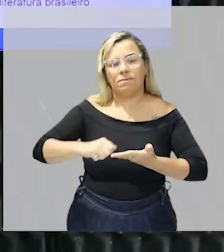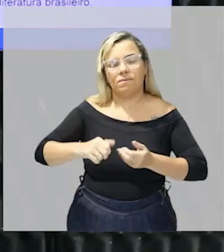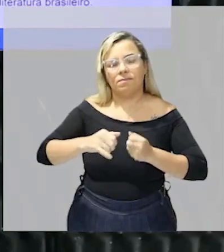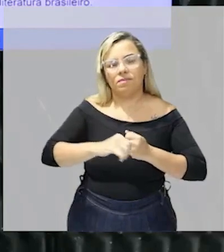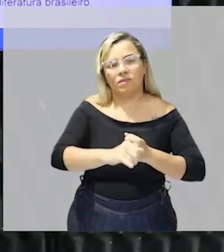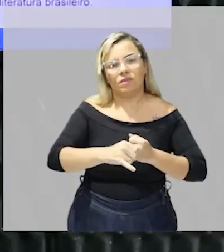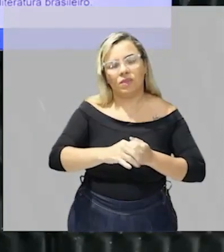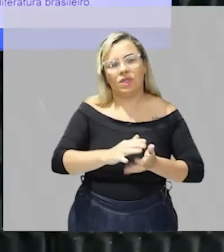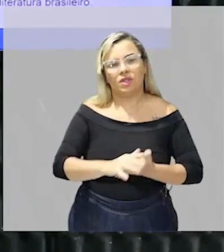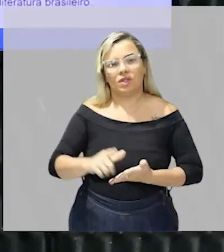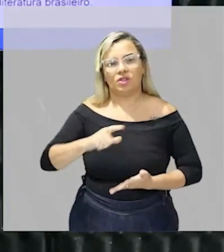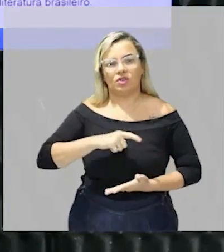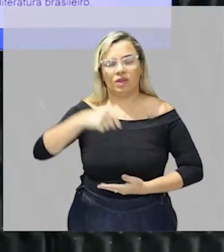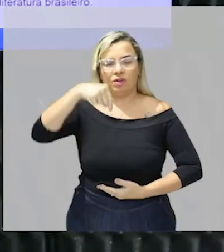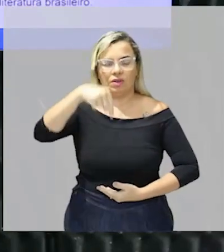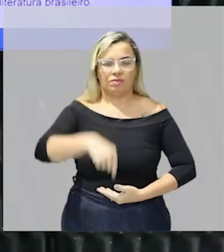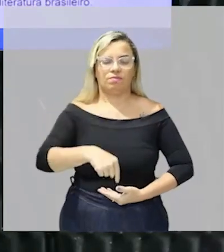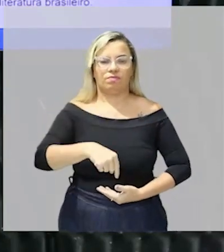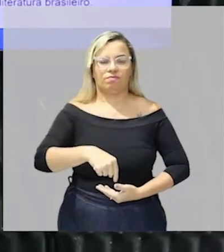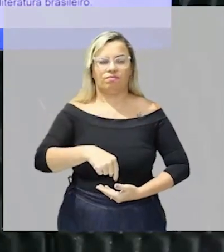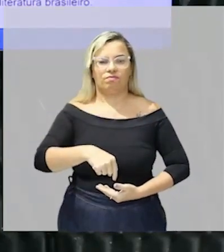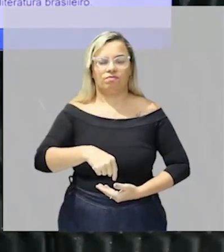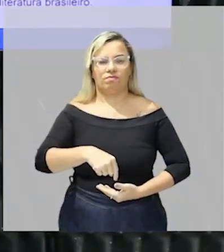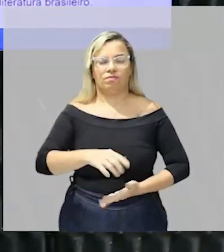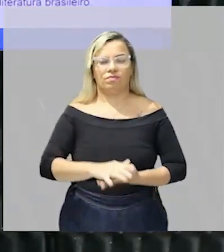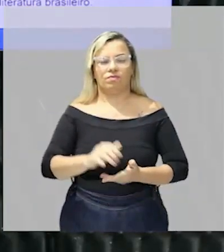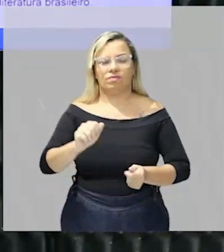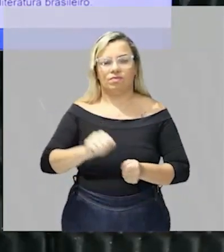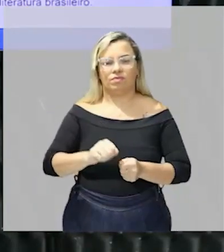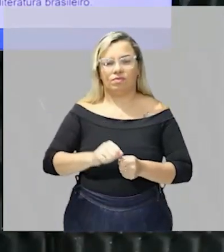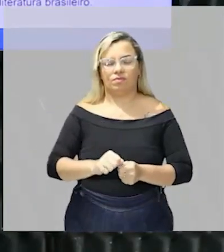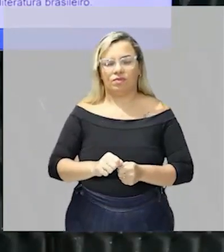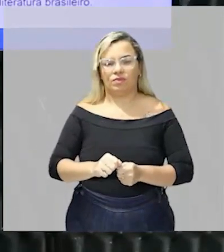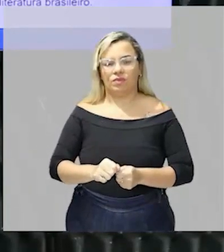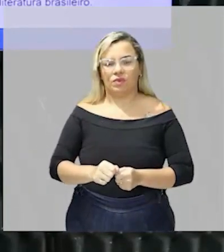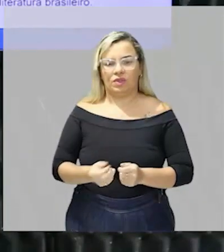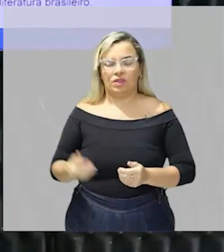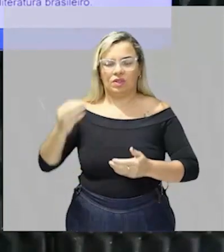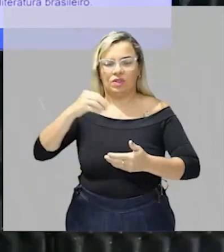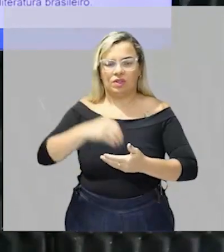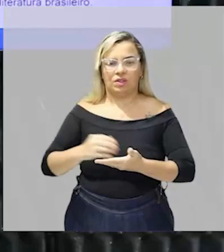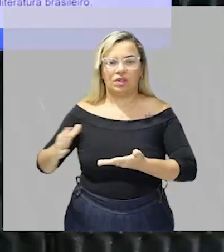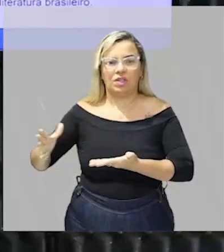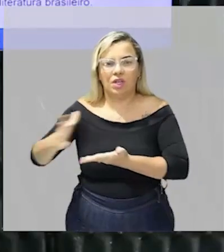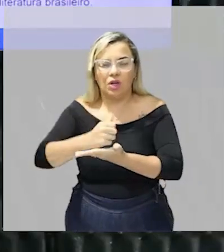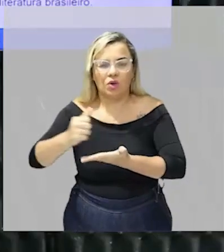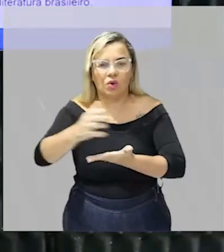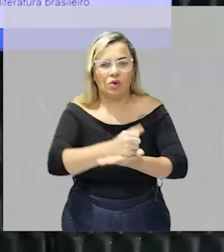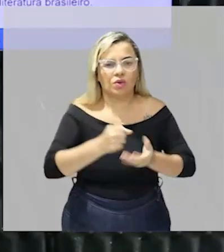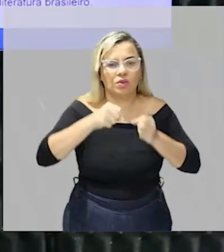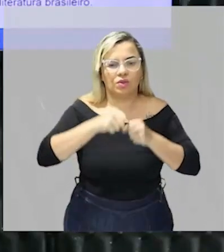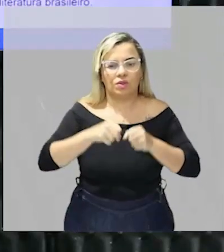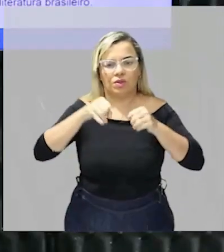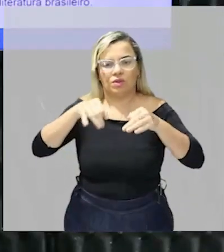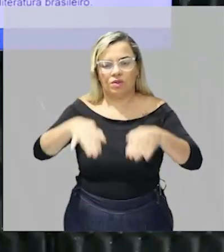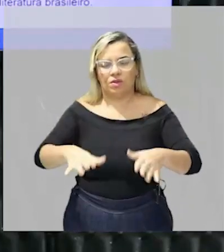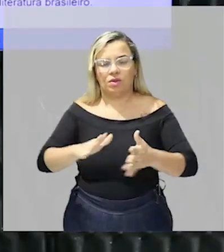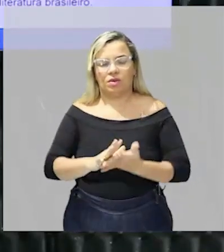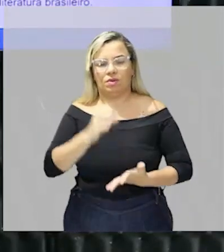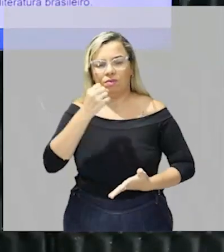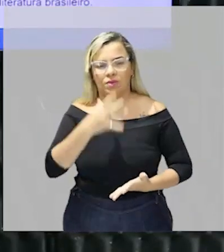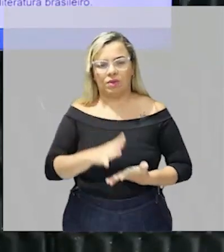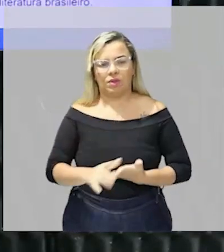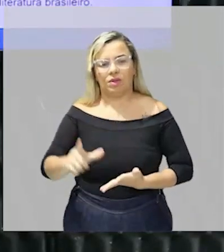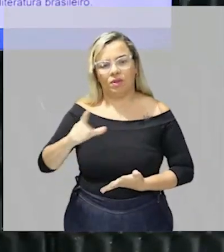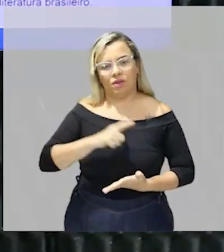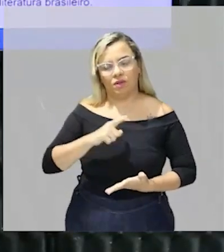que estiveram por aqui, que fizeram parte dessa conquista e dessa colonização. Muito bem. E que